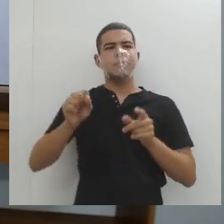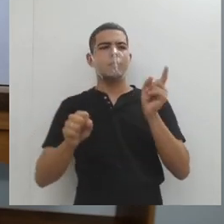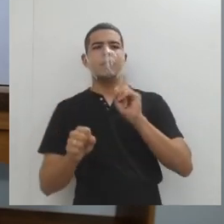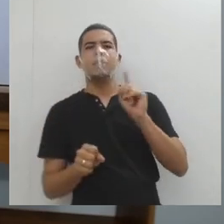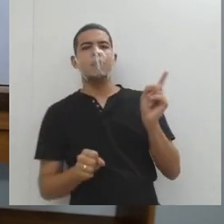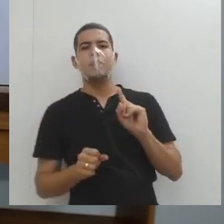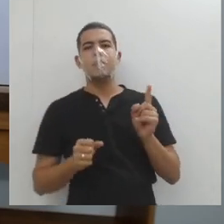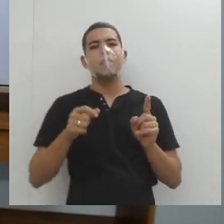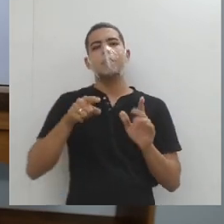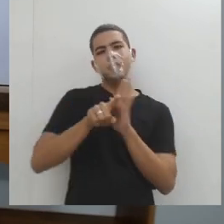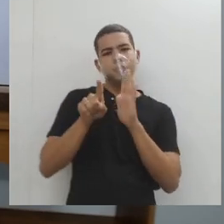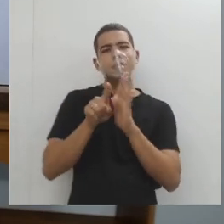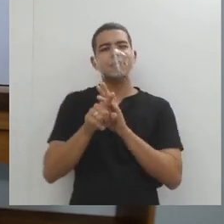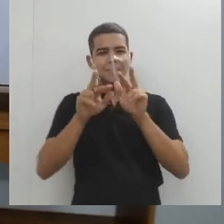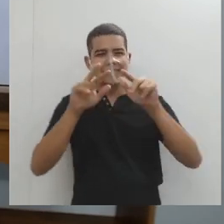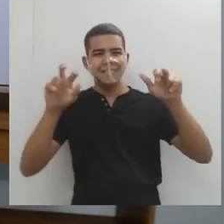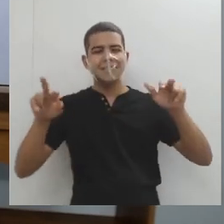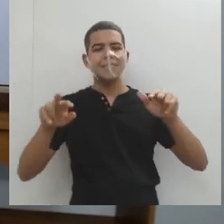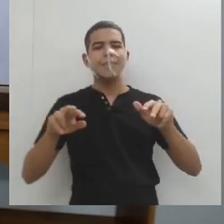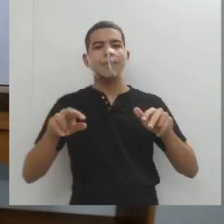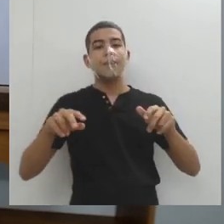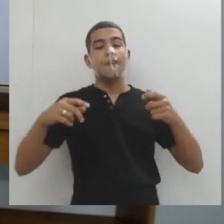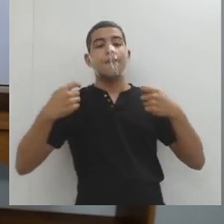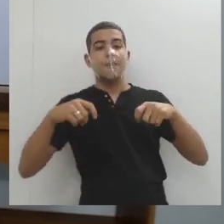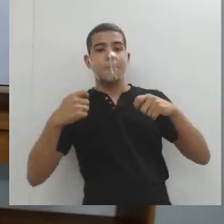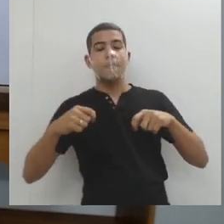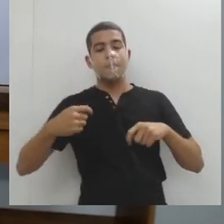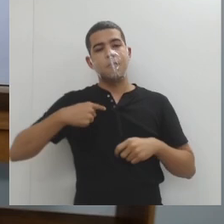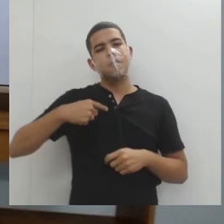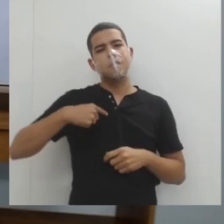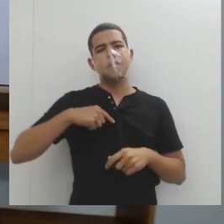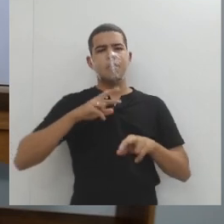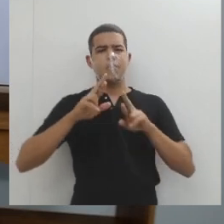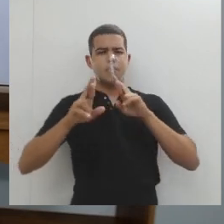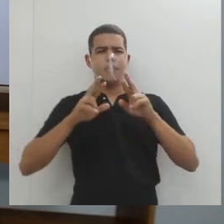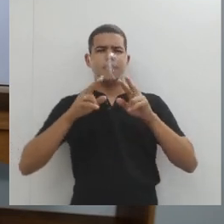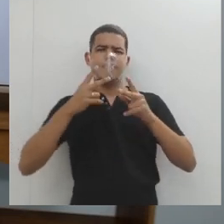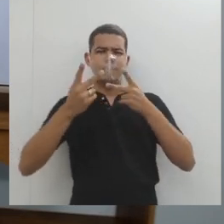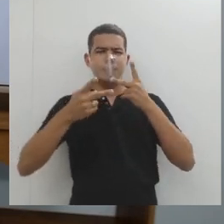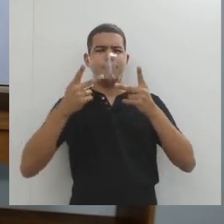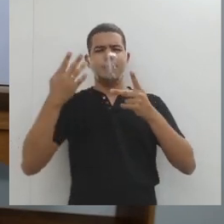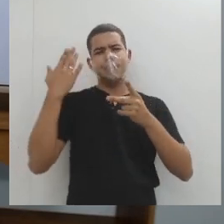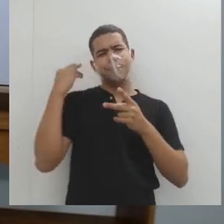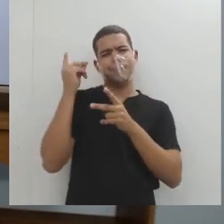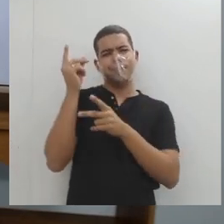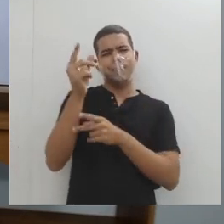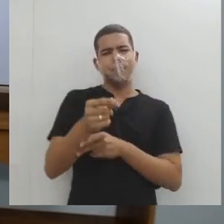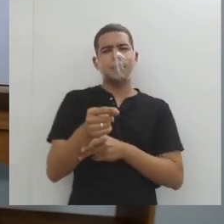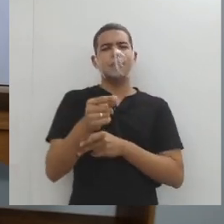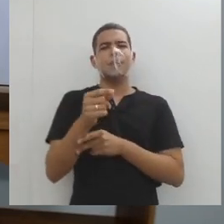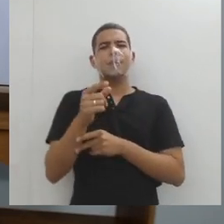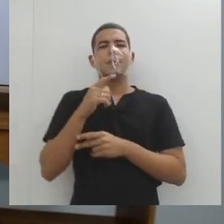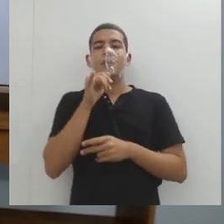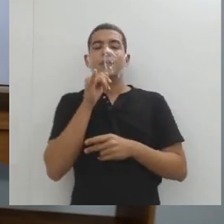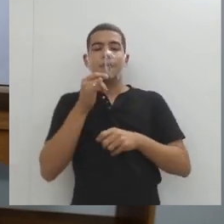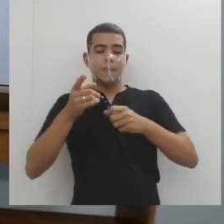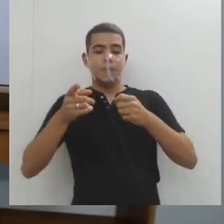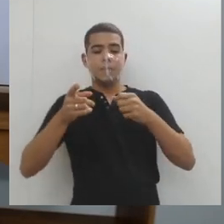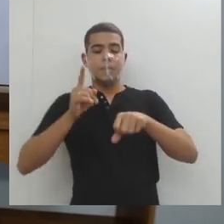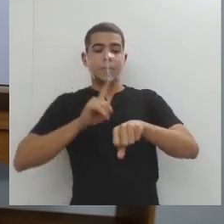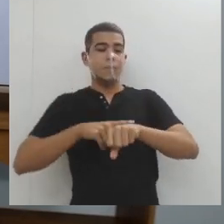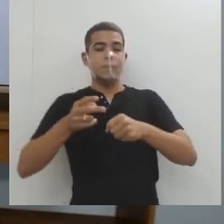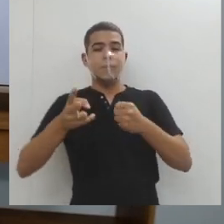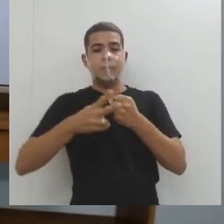eu preciso lembrar daquela informação bem importante que eu já venho falando para vocês há muito tempo, né? Que cada tempo verbal possui o